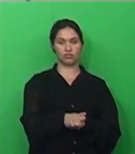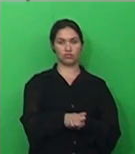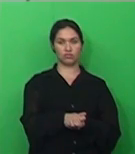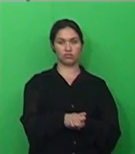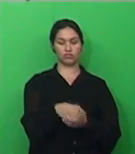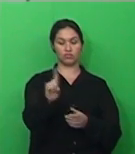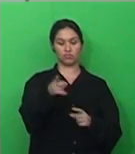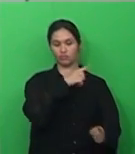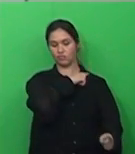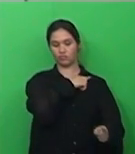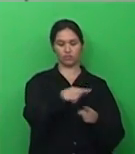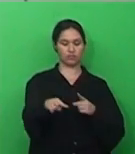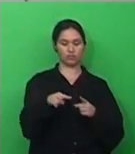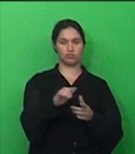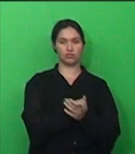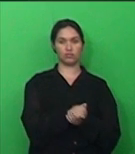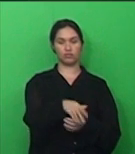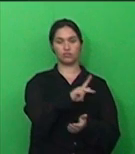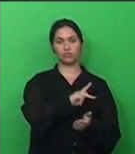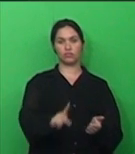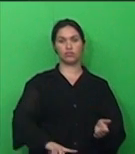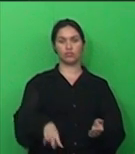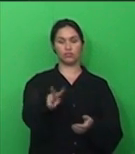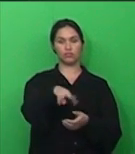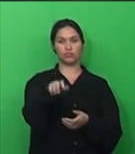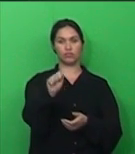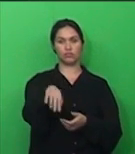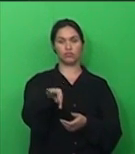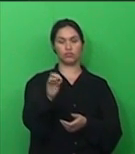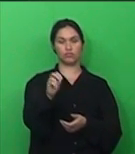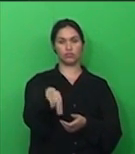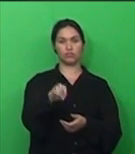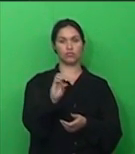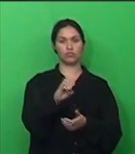Contra o veto, senhor presidente. Vereador Antônio Manuel.